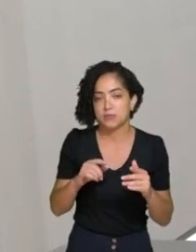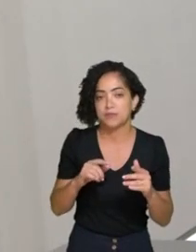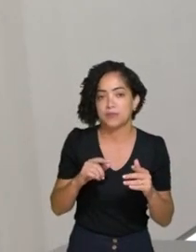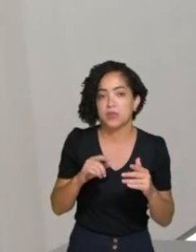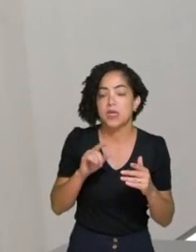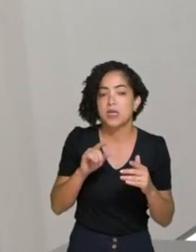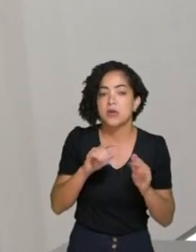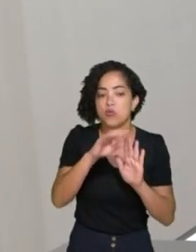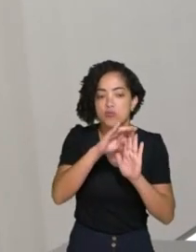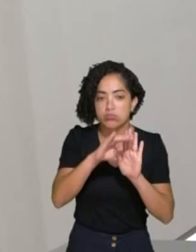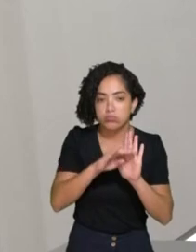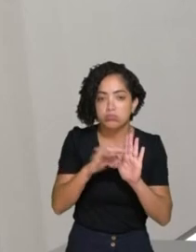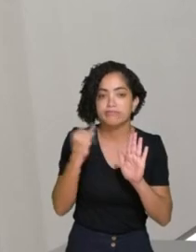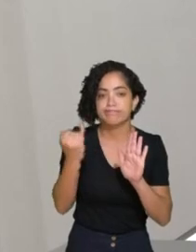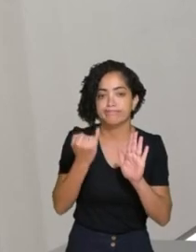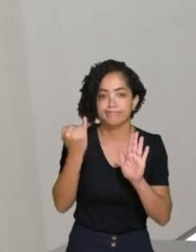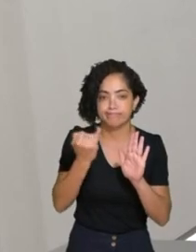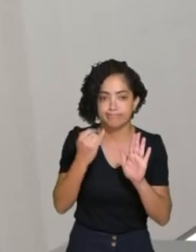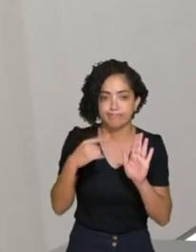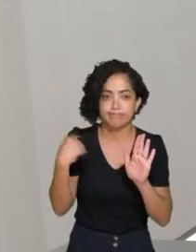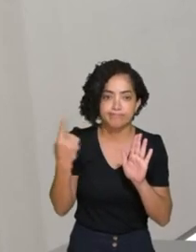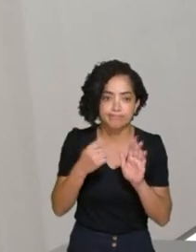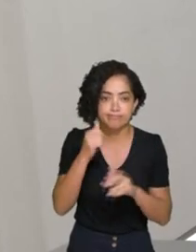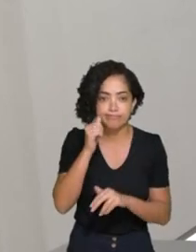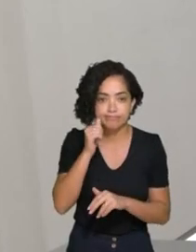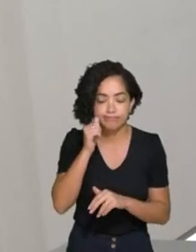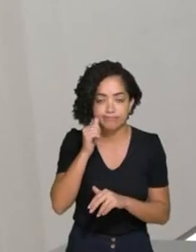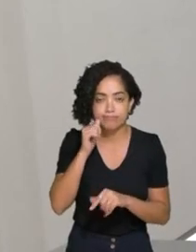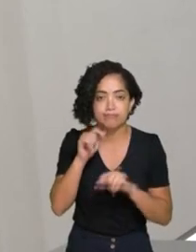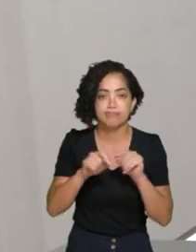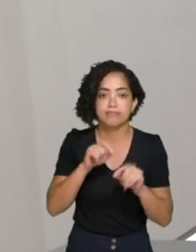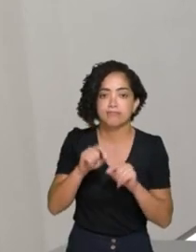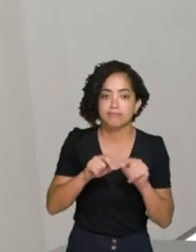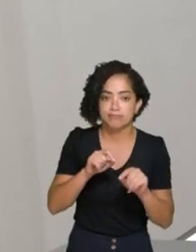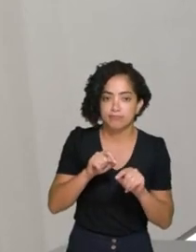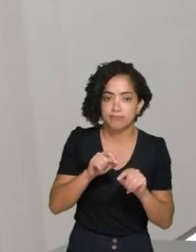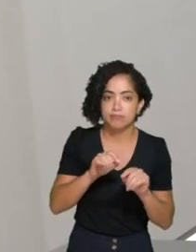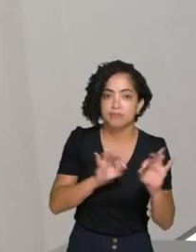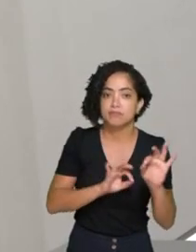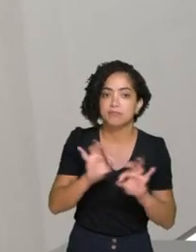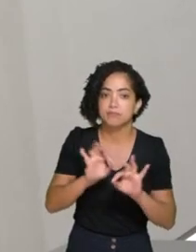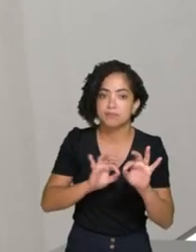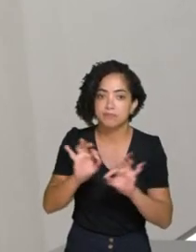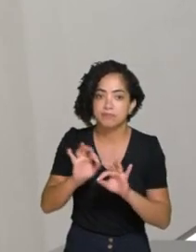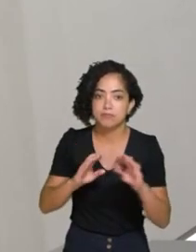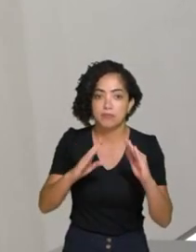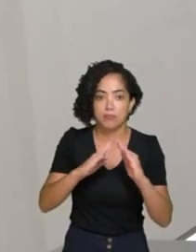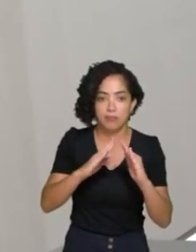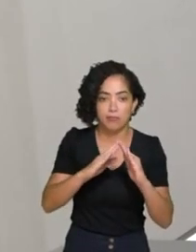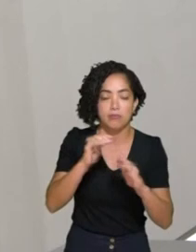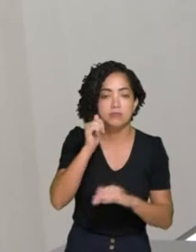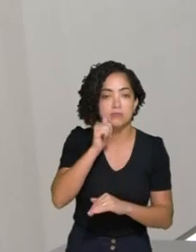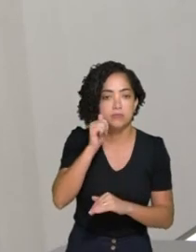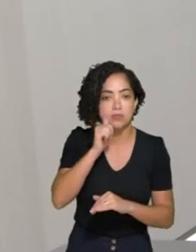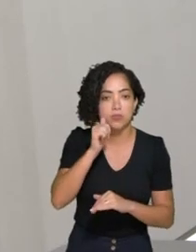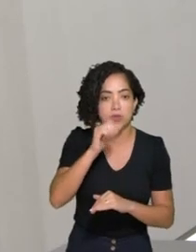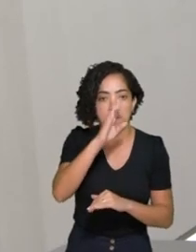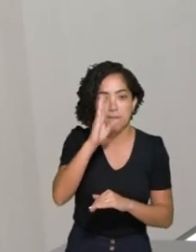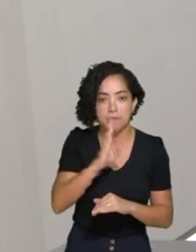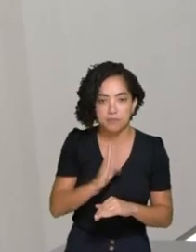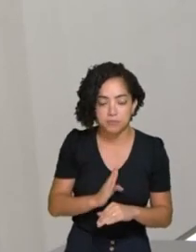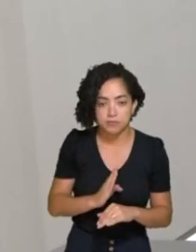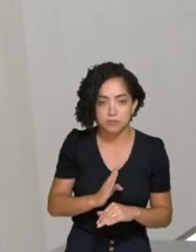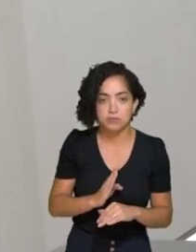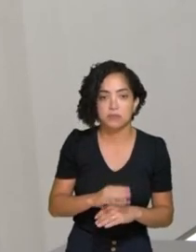pauta importante para nós mulheres, que é a construção da Casa da Mulher Brasileira,